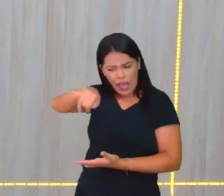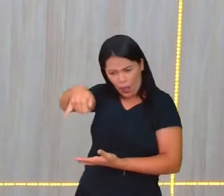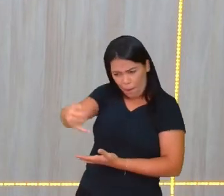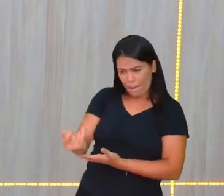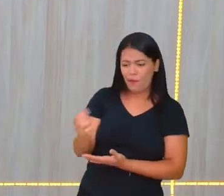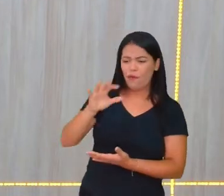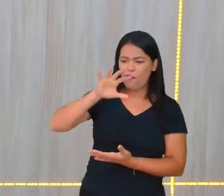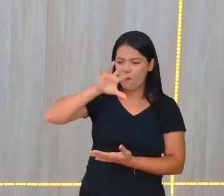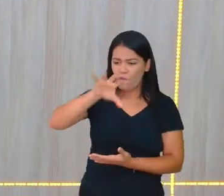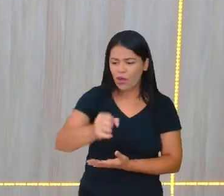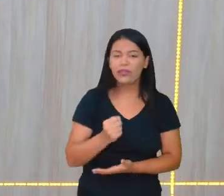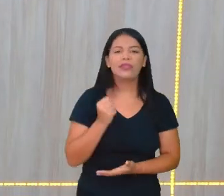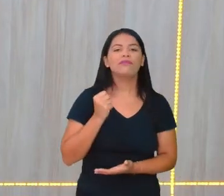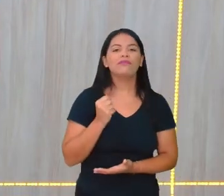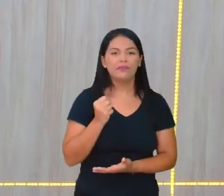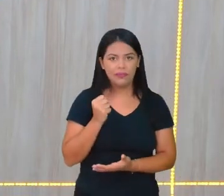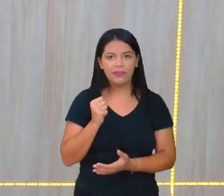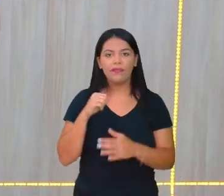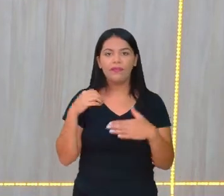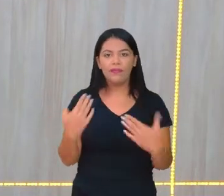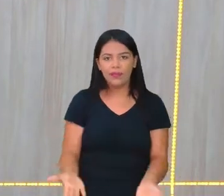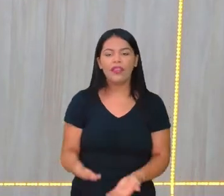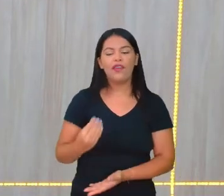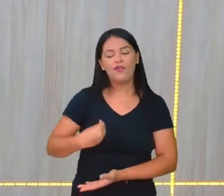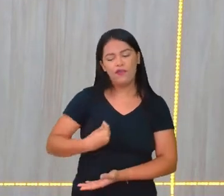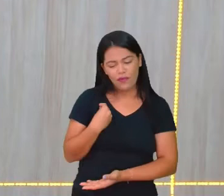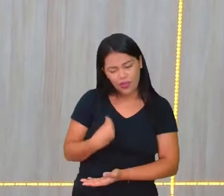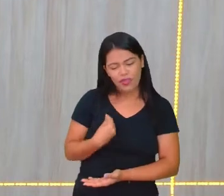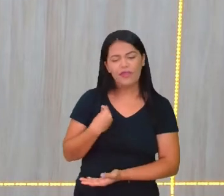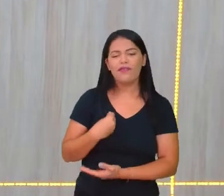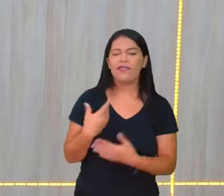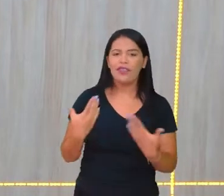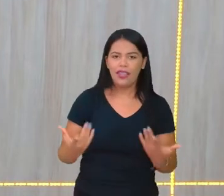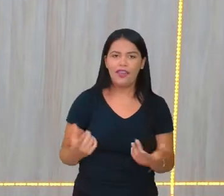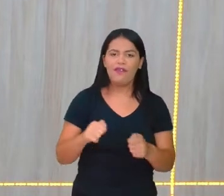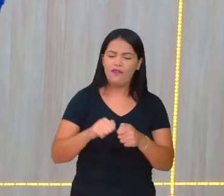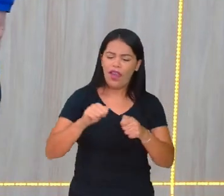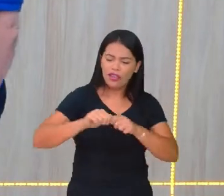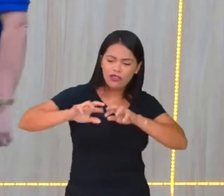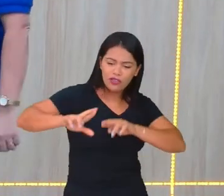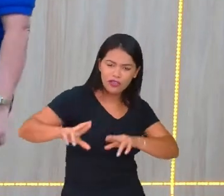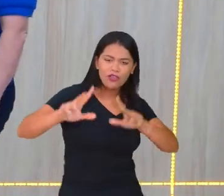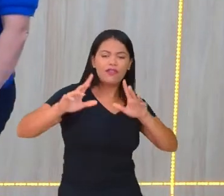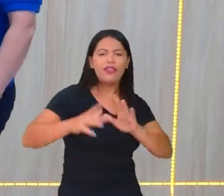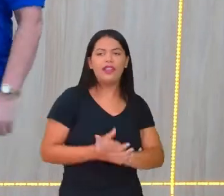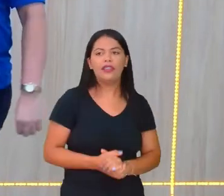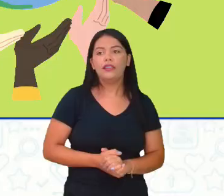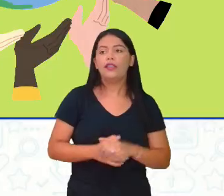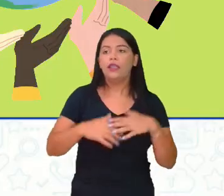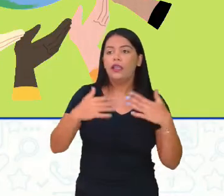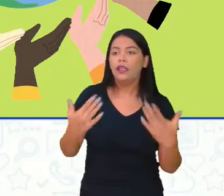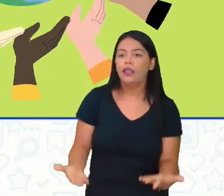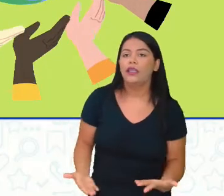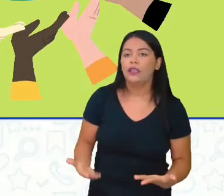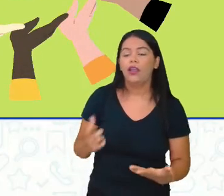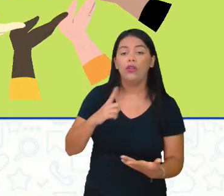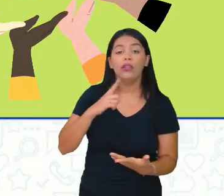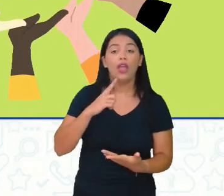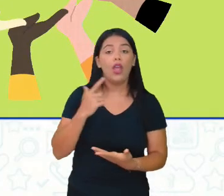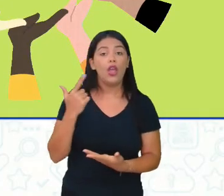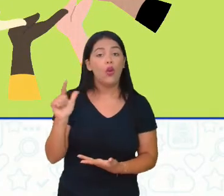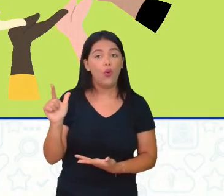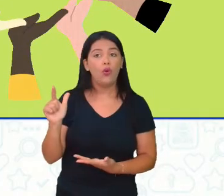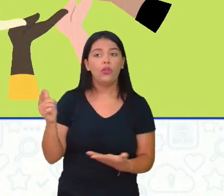essa oportunidade e vivencia, não é? Faz a diferença. Então, vem outra citação aí.